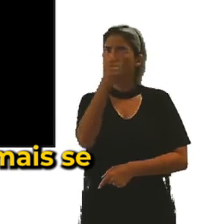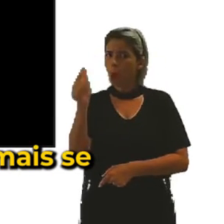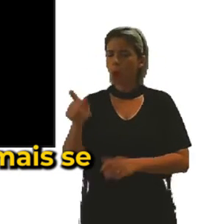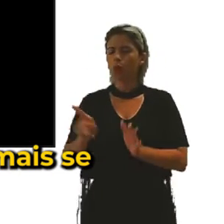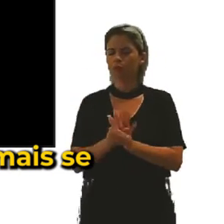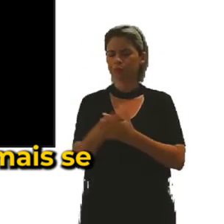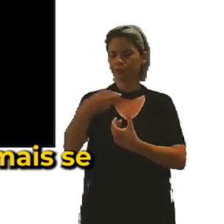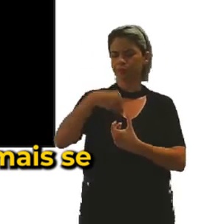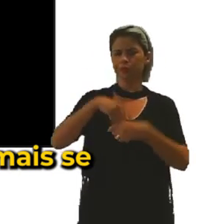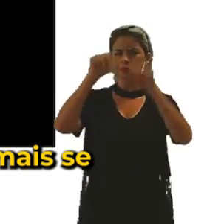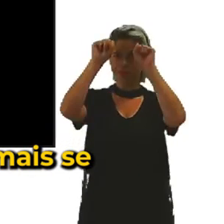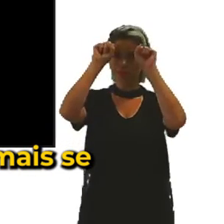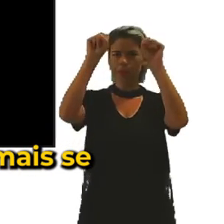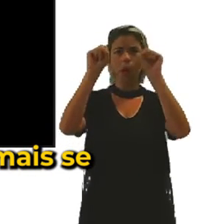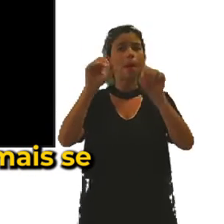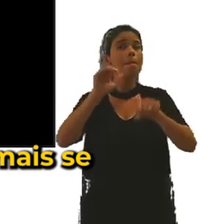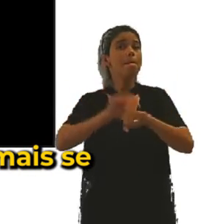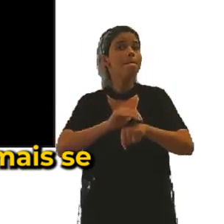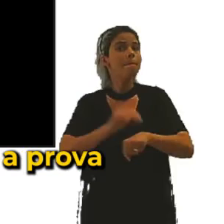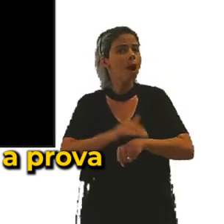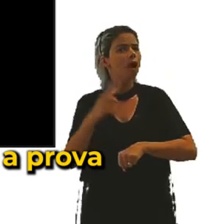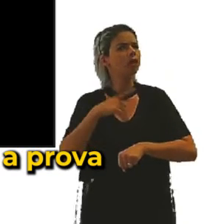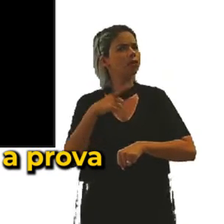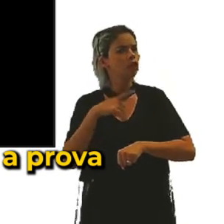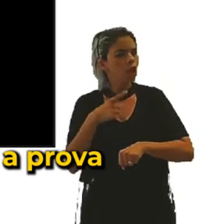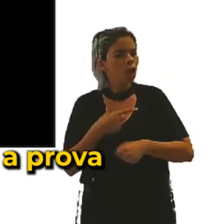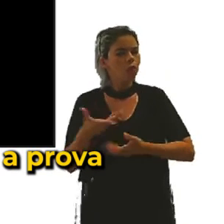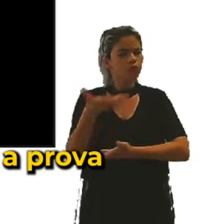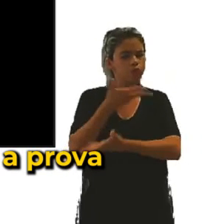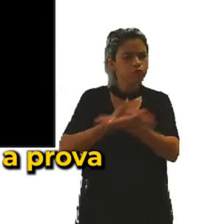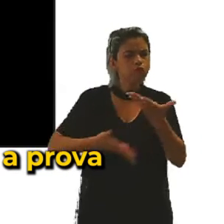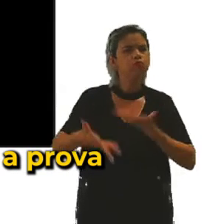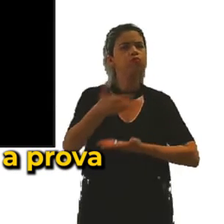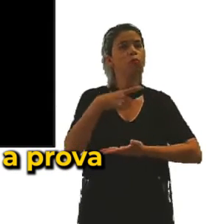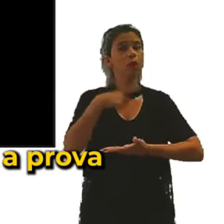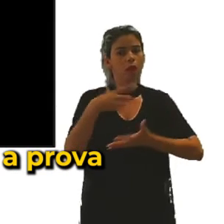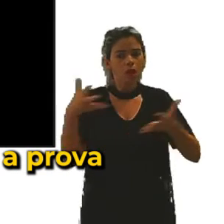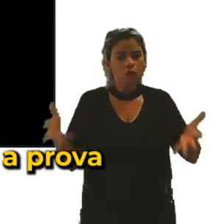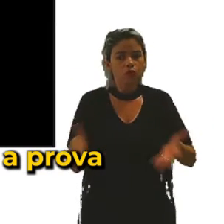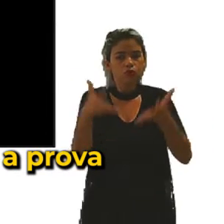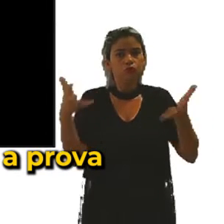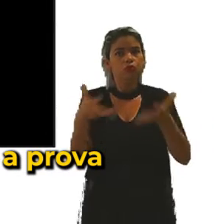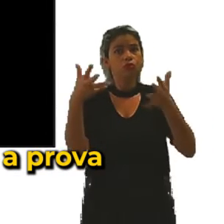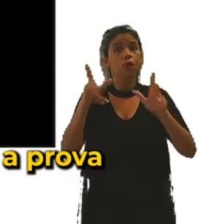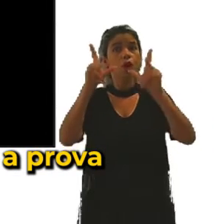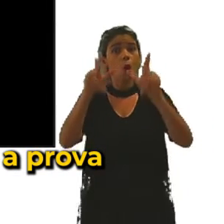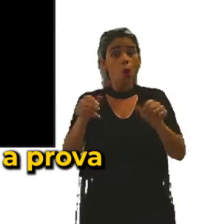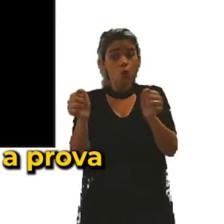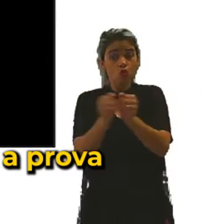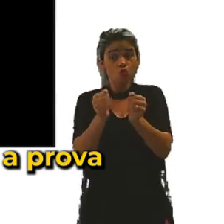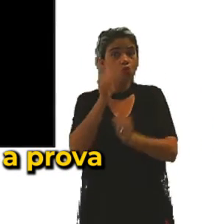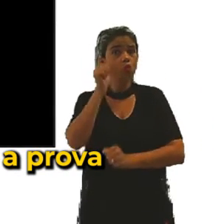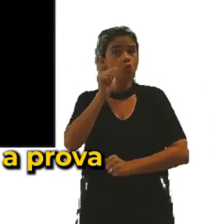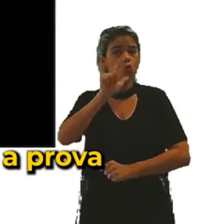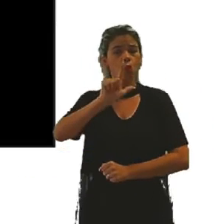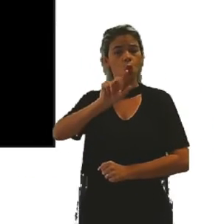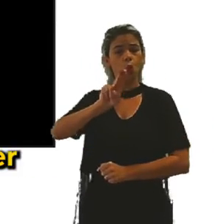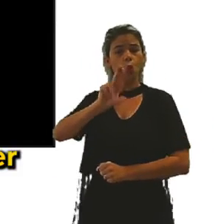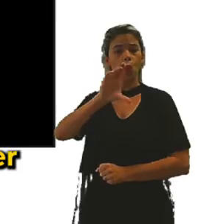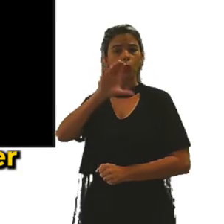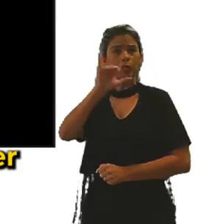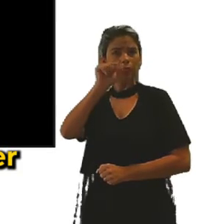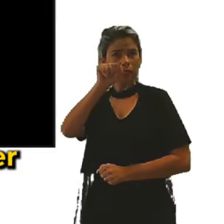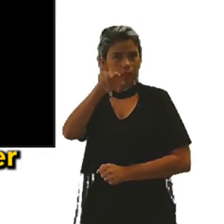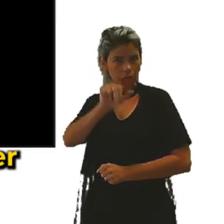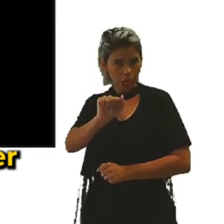tribunais, eles vêm cada vez mais se arejando. Estamos aqui, né, com a doutora Luciana, que é a prova concreta disso,